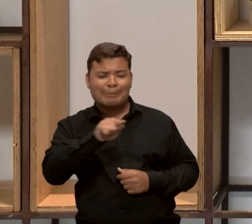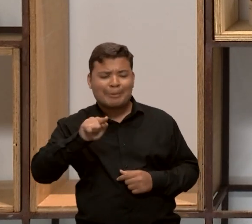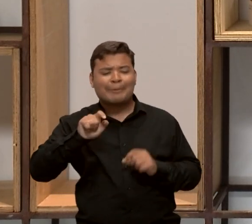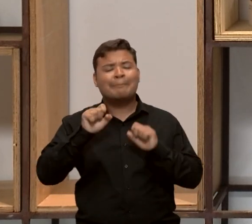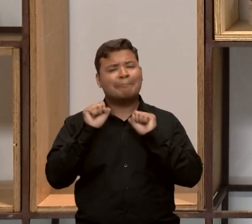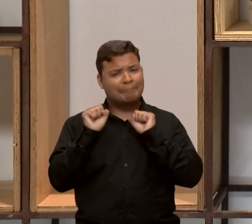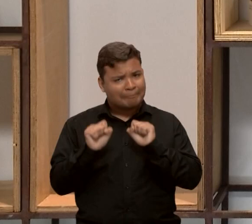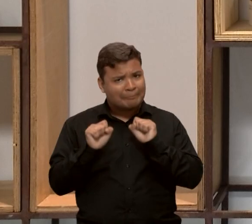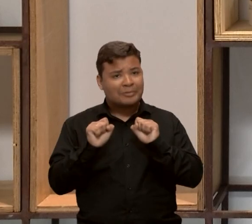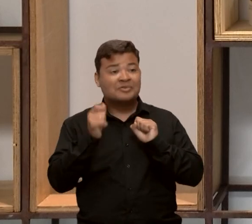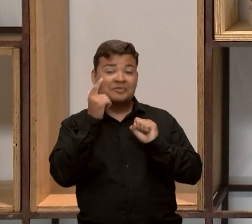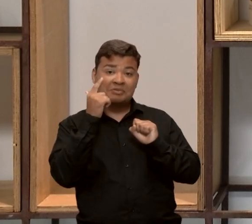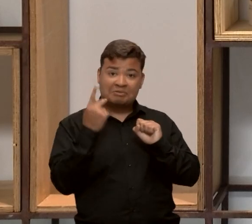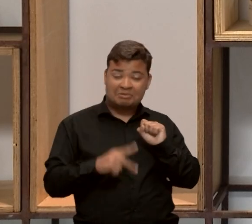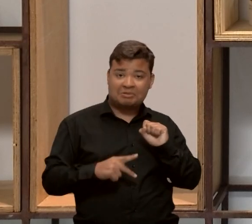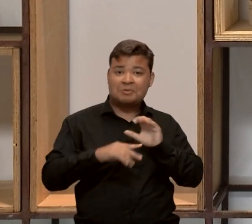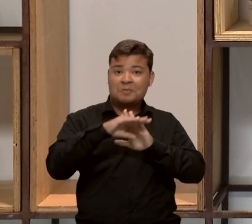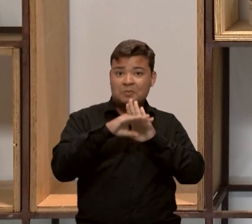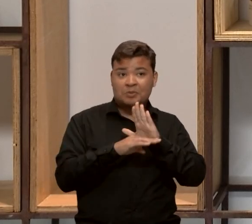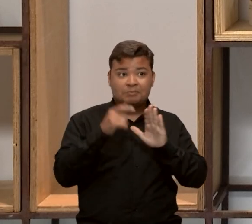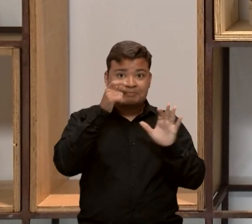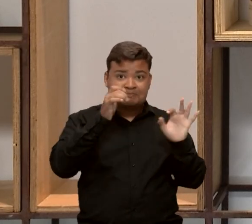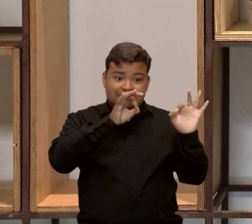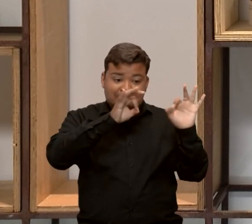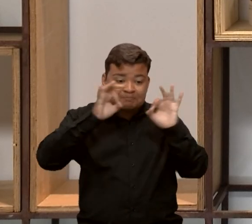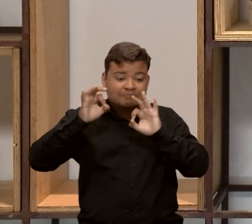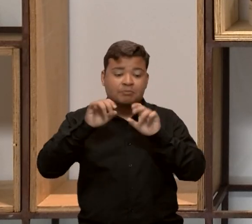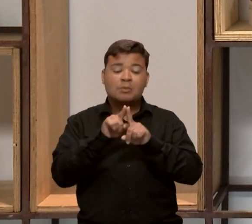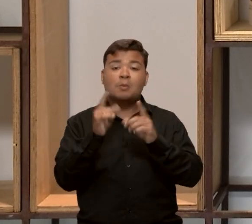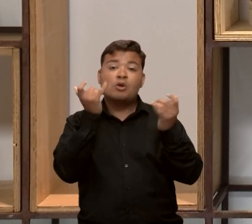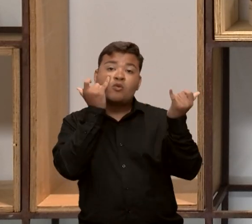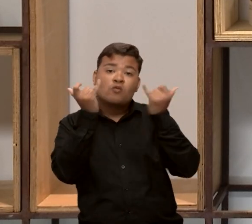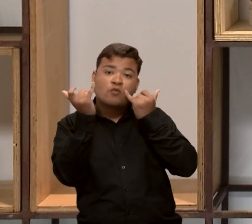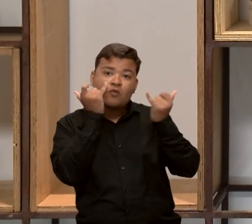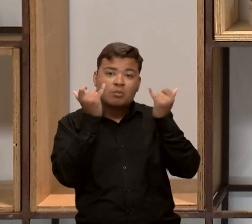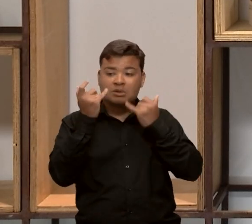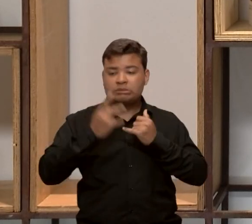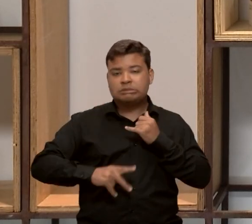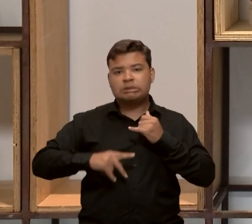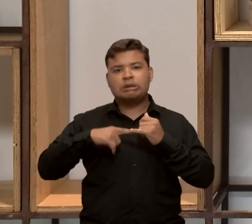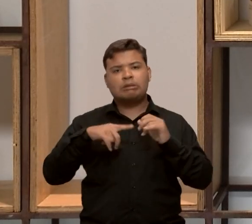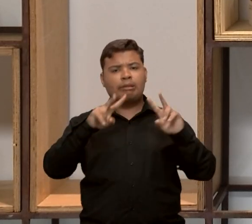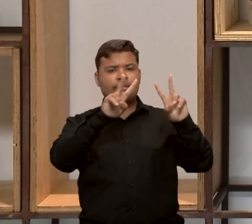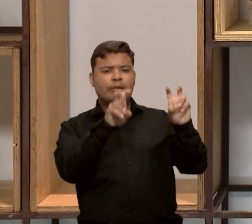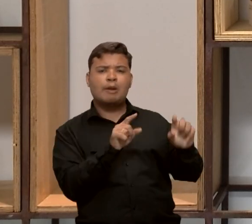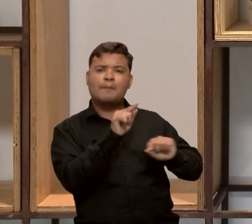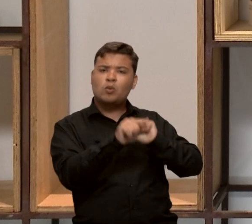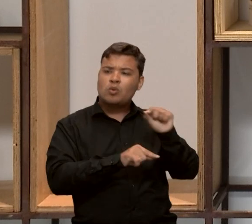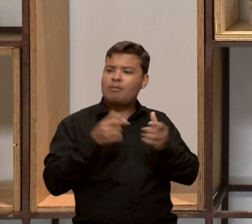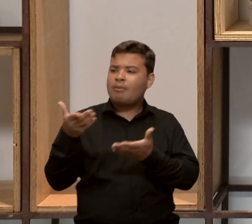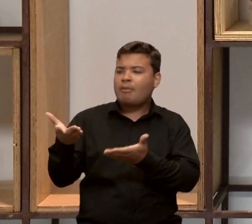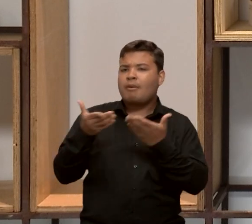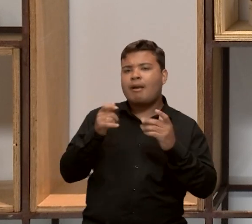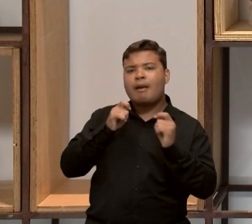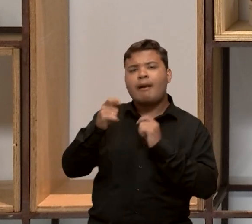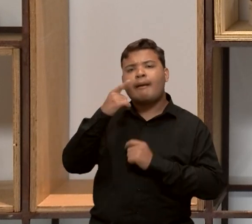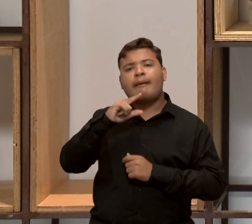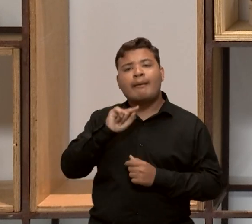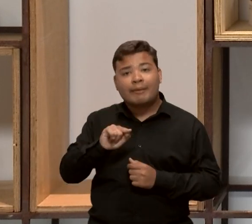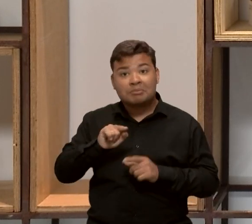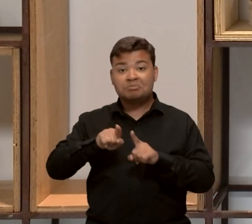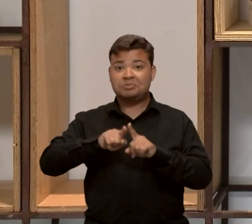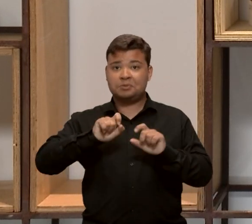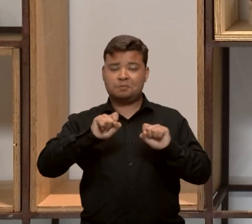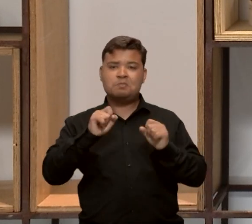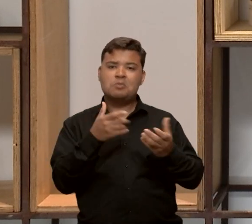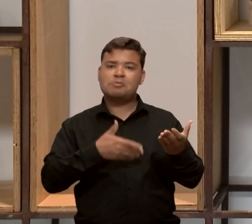acompanhar o nosso programa, as informações sobre quais serão os temas tratados, os entrevistados, e também pode interagir com a gente, mandando a